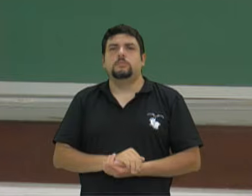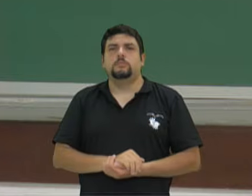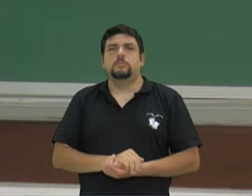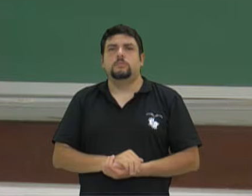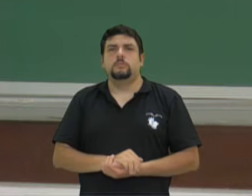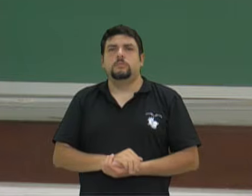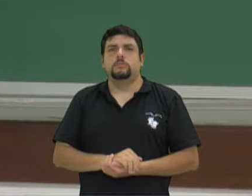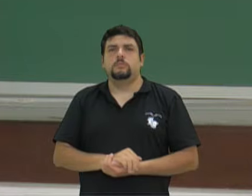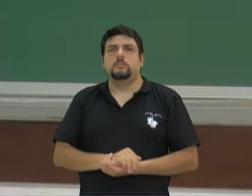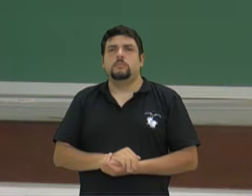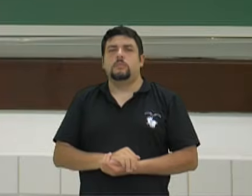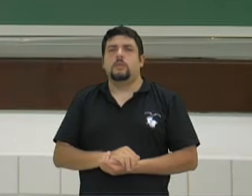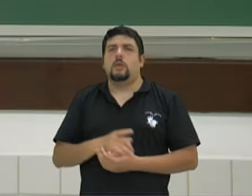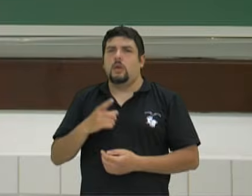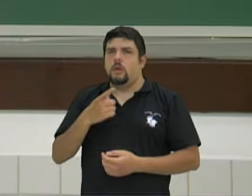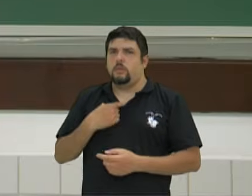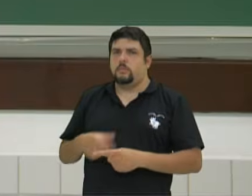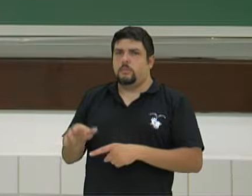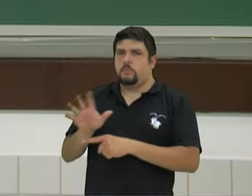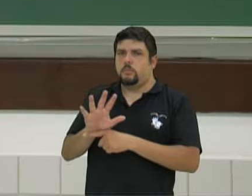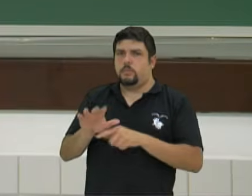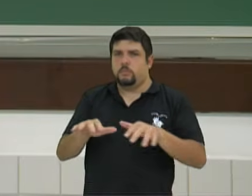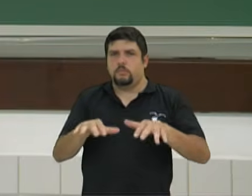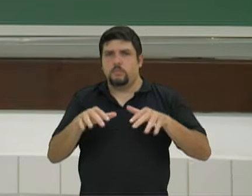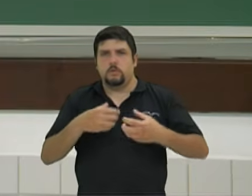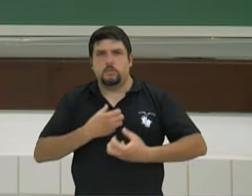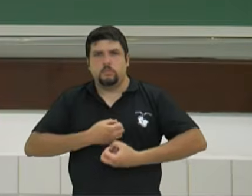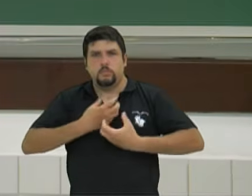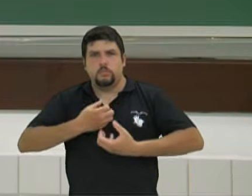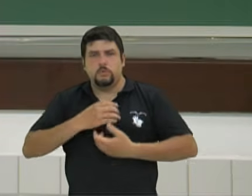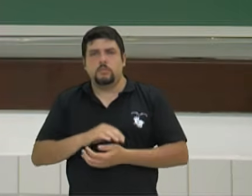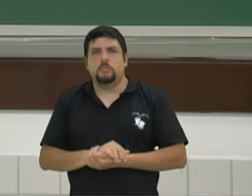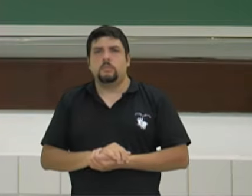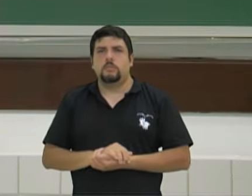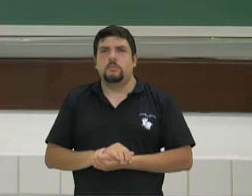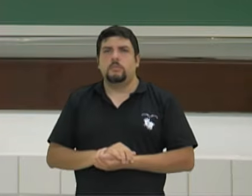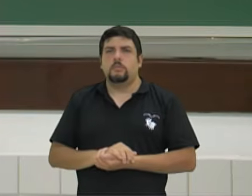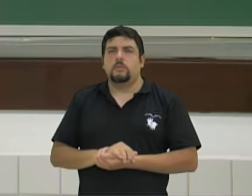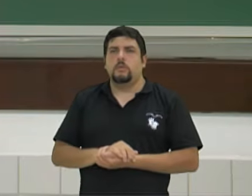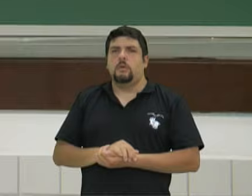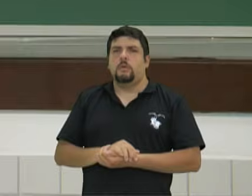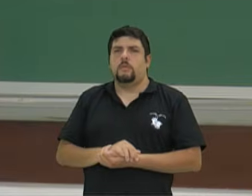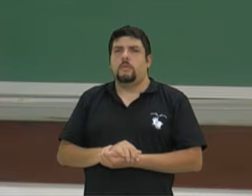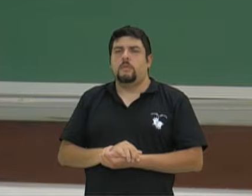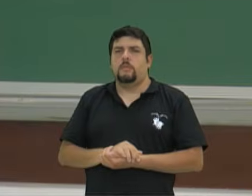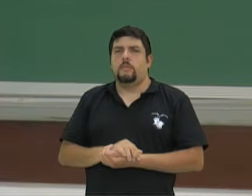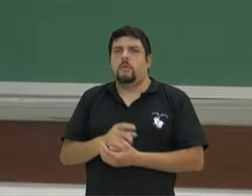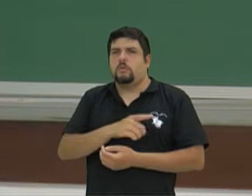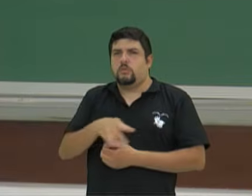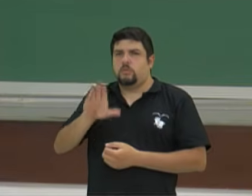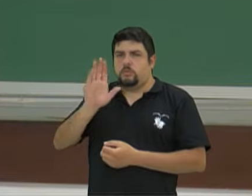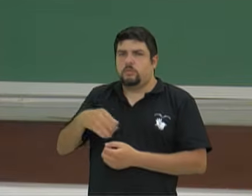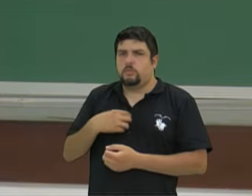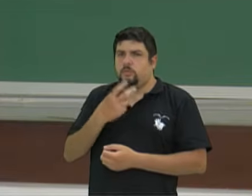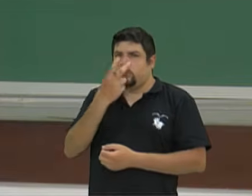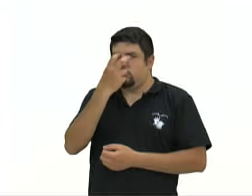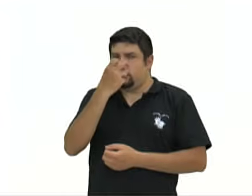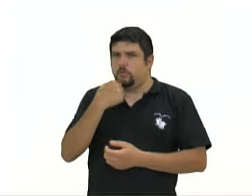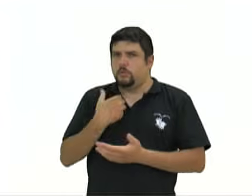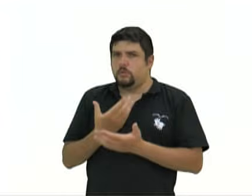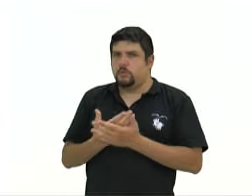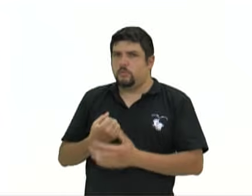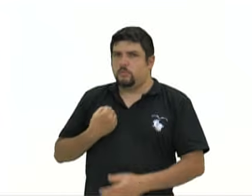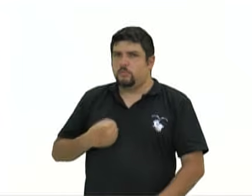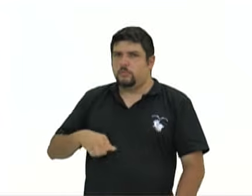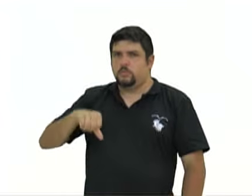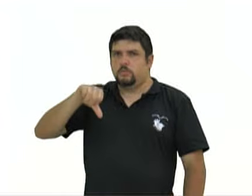a gente chega no cinema expressionista. O pessoal do terceiro ano já viu alguma coisa sobre cinema expressionismo lá na aula 9, tá? Então, assim, o cinema